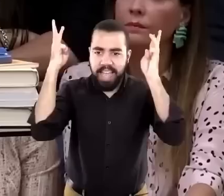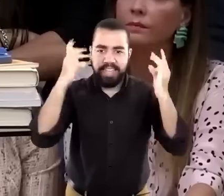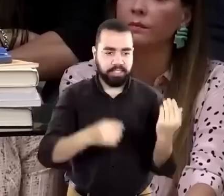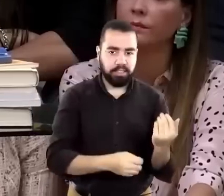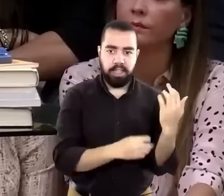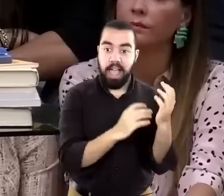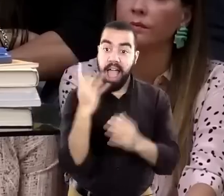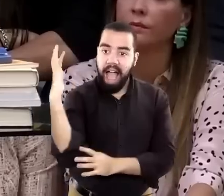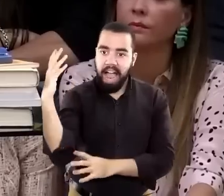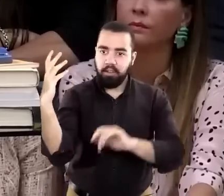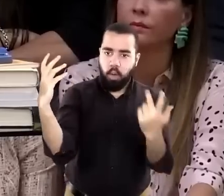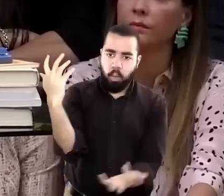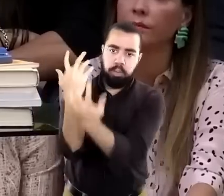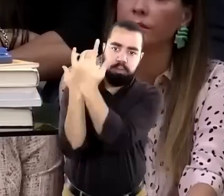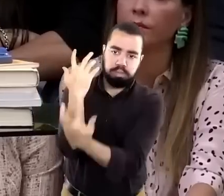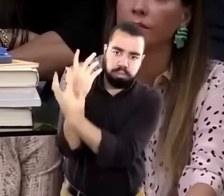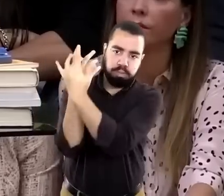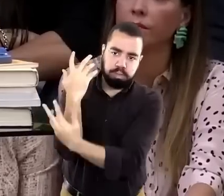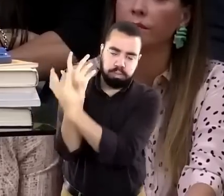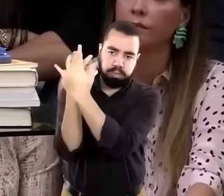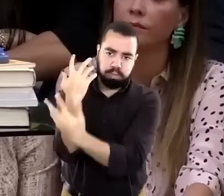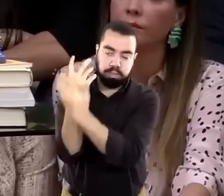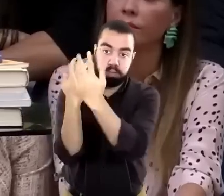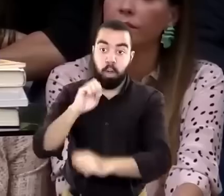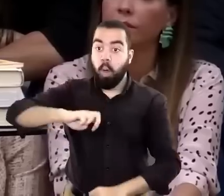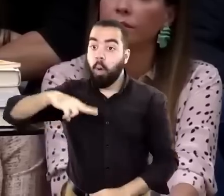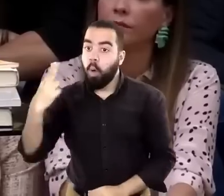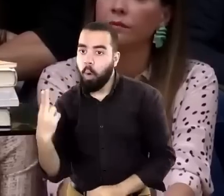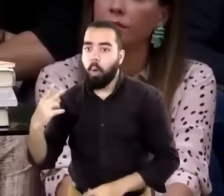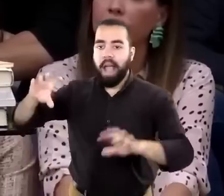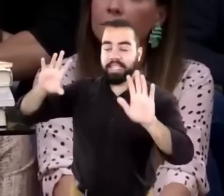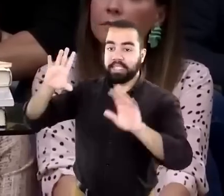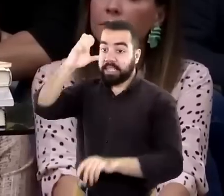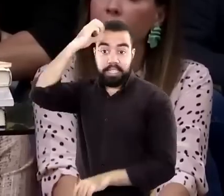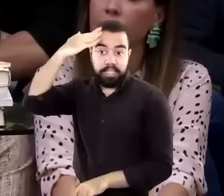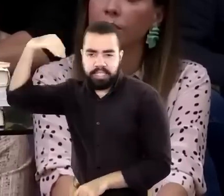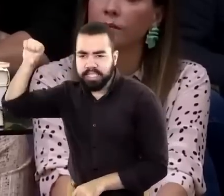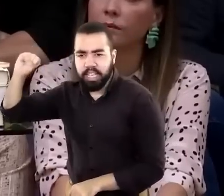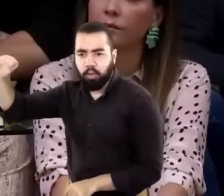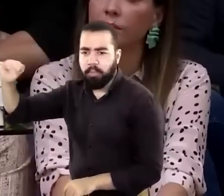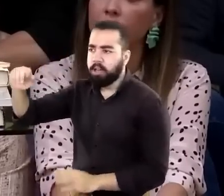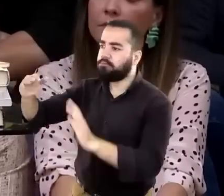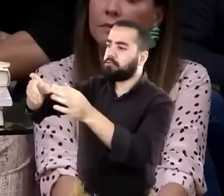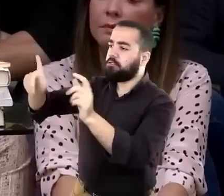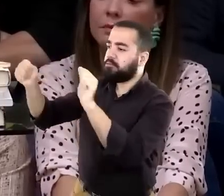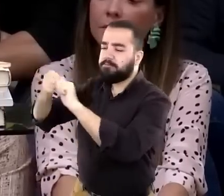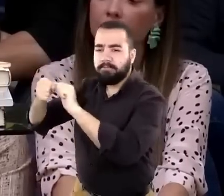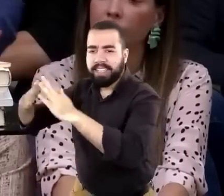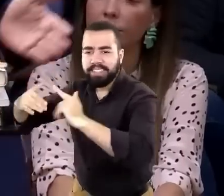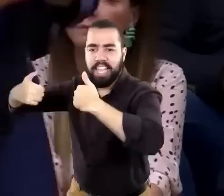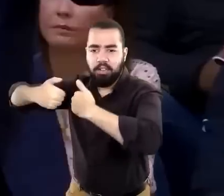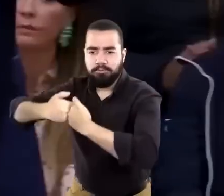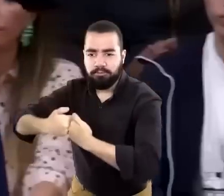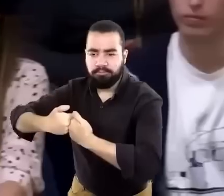dada, fumegava. Quando Salomão foi construir e dedicar o templo, o fogo de Deus desceu.